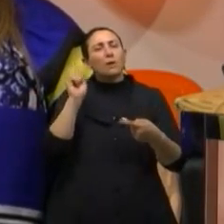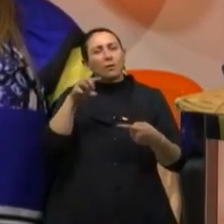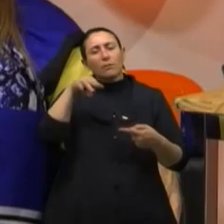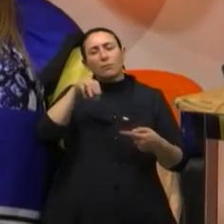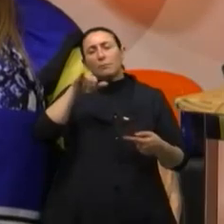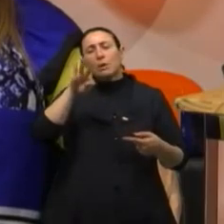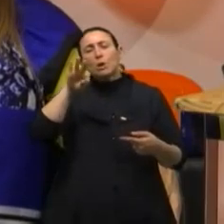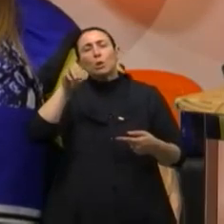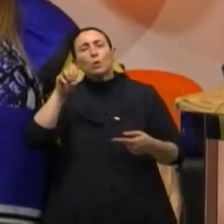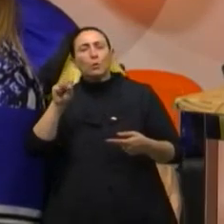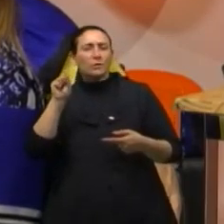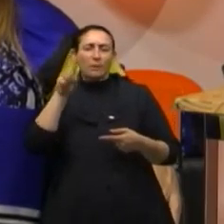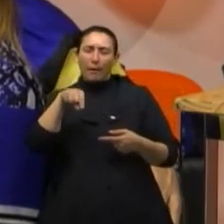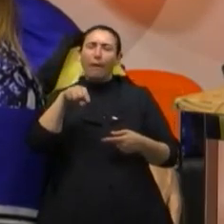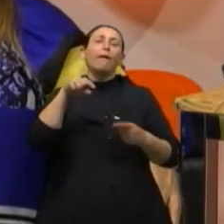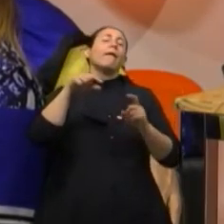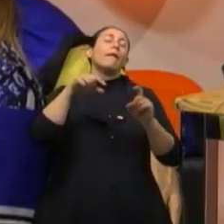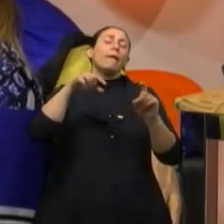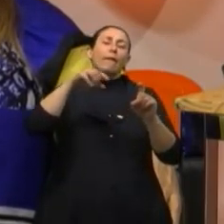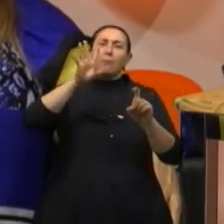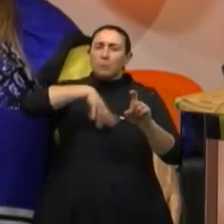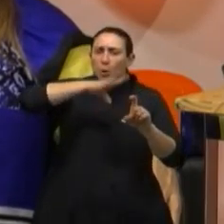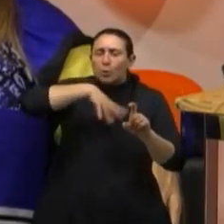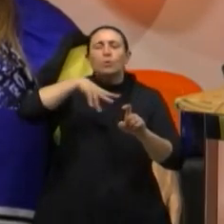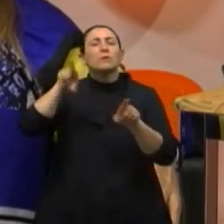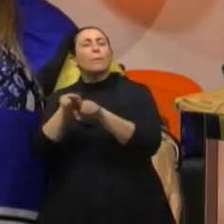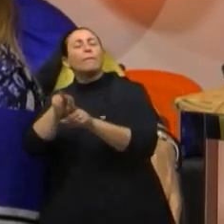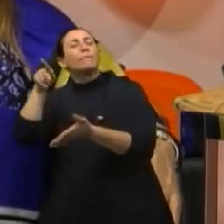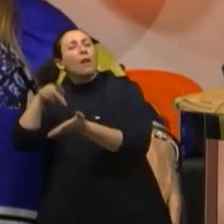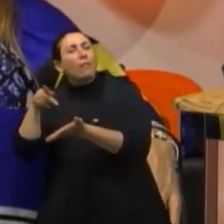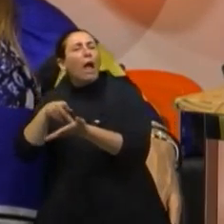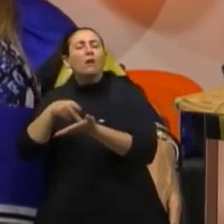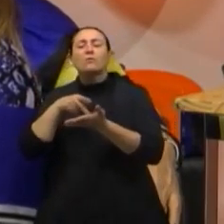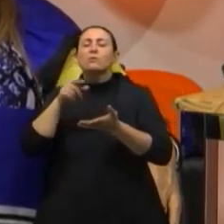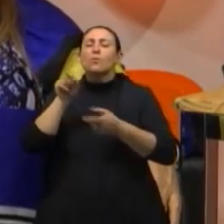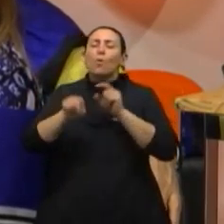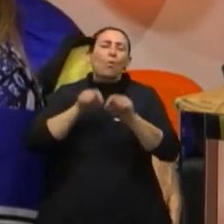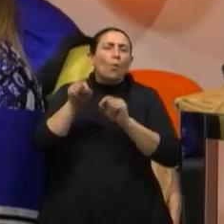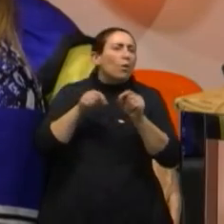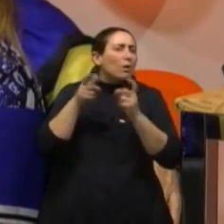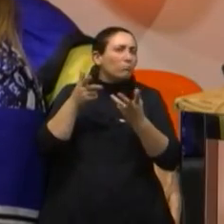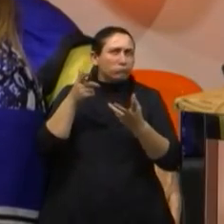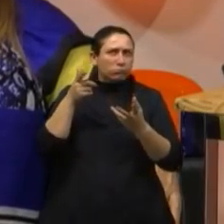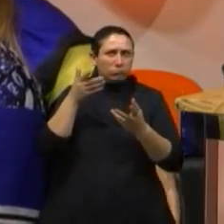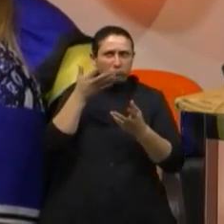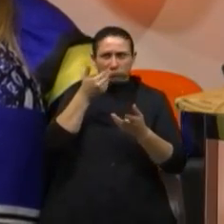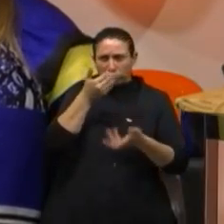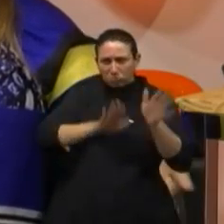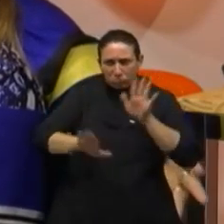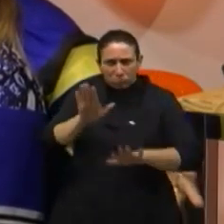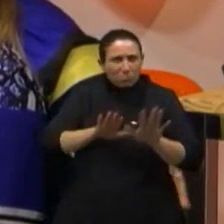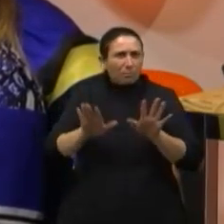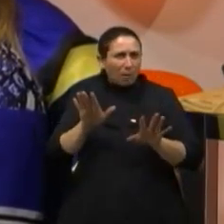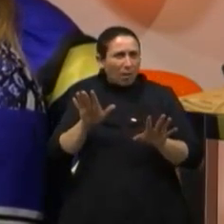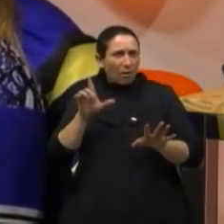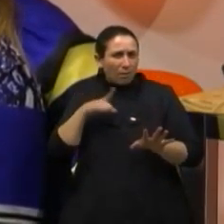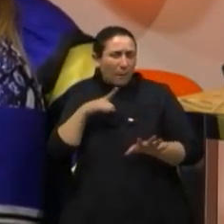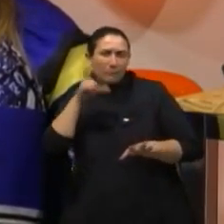da alimentação ah perfe n nós já tivemos encontros sobre sim o s o sindicato Faz muito faz muit permanentemente porque ele tem que